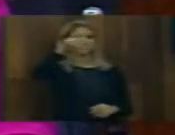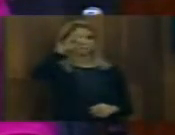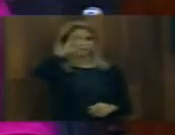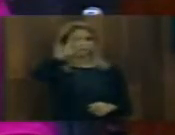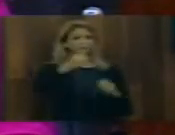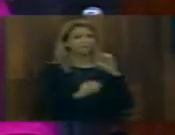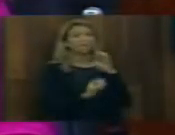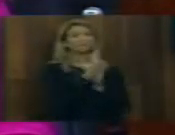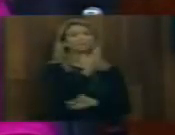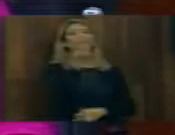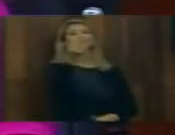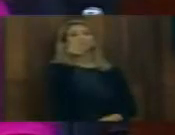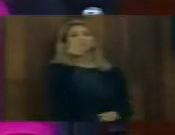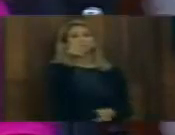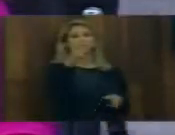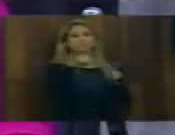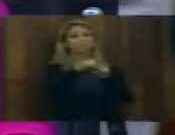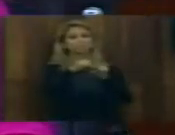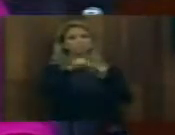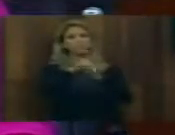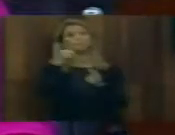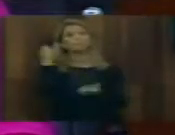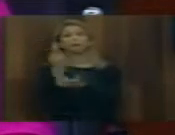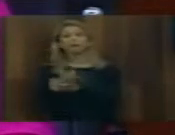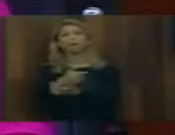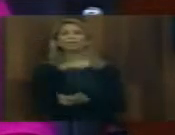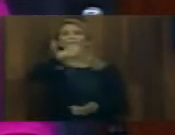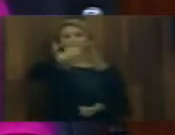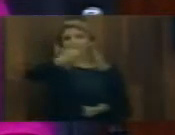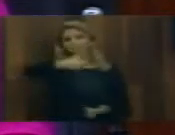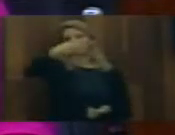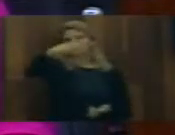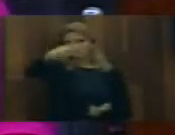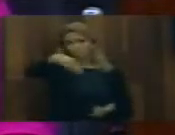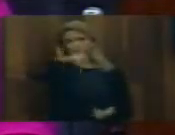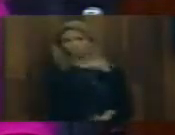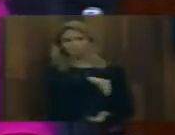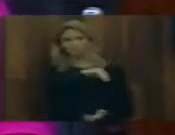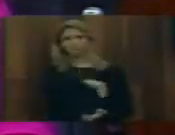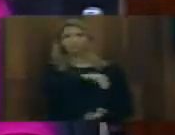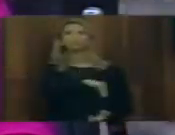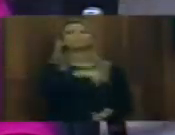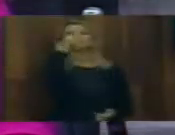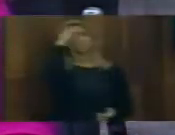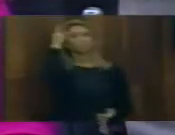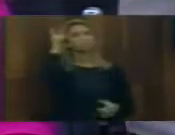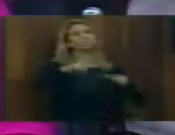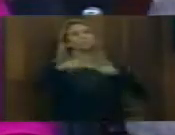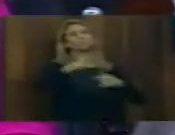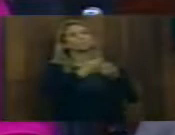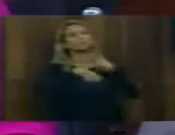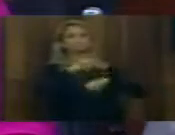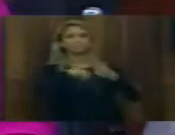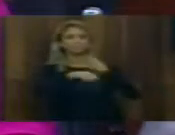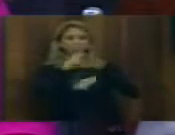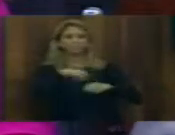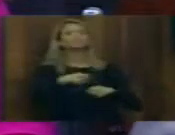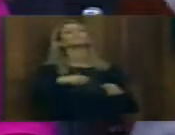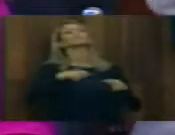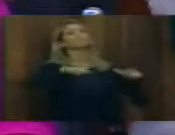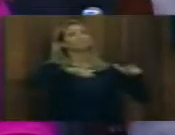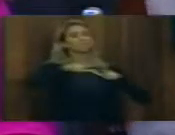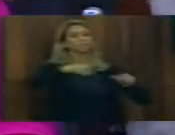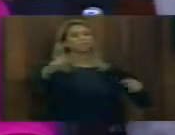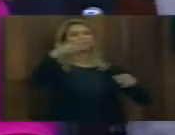Fundo Municipal para o 13º Salário dos Servidores Públicos da Administração, direta e indireta do Poder